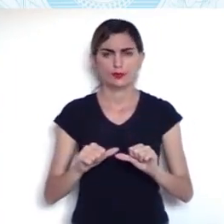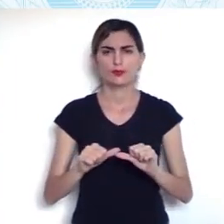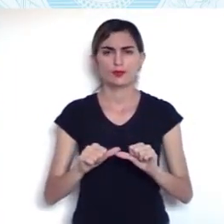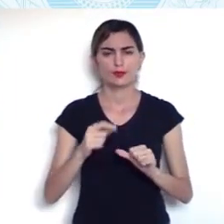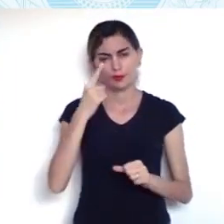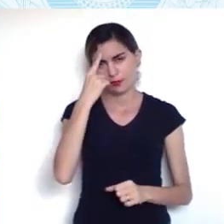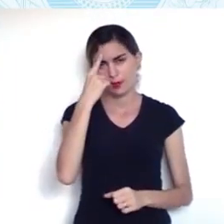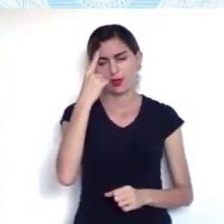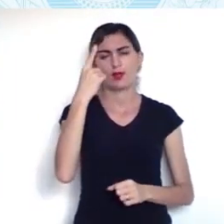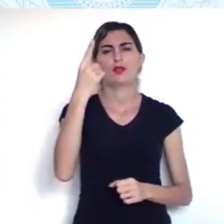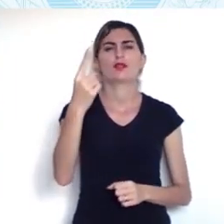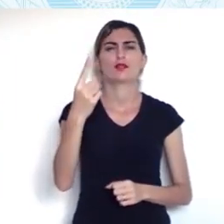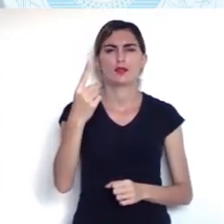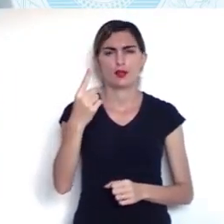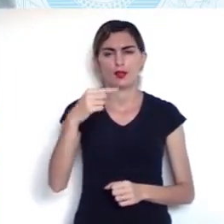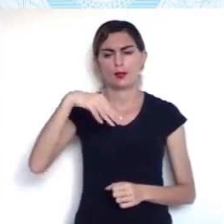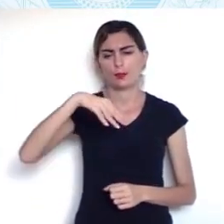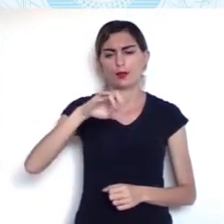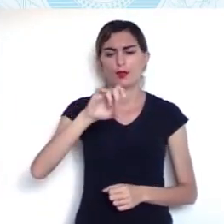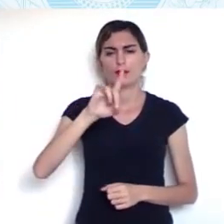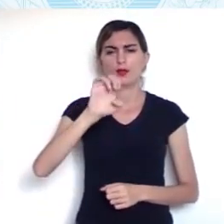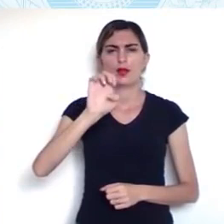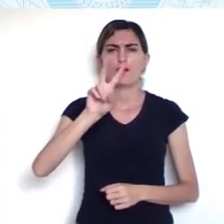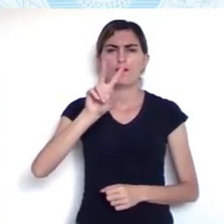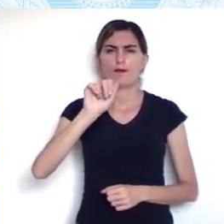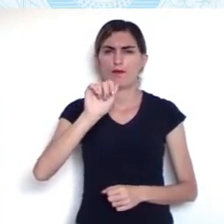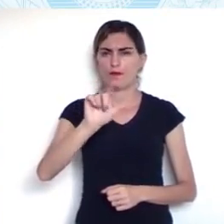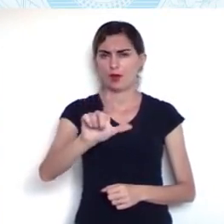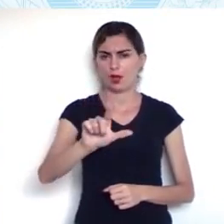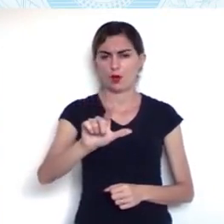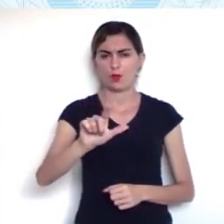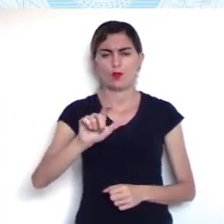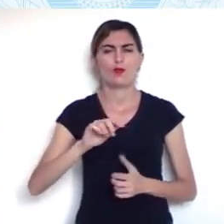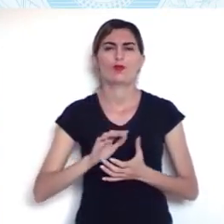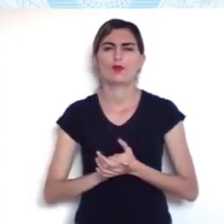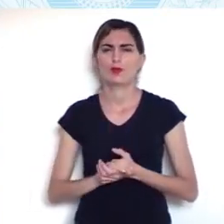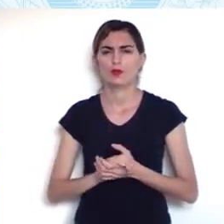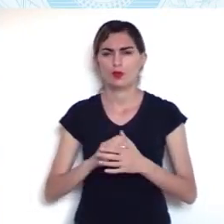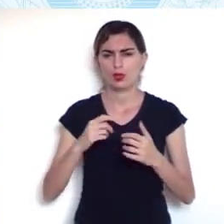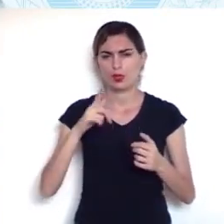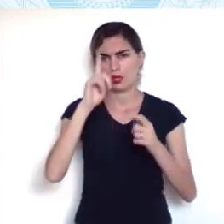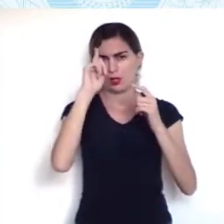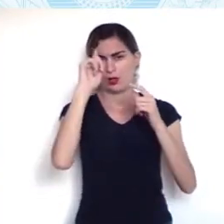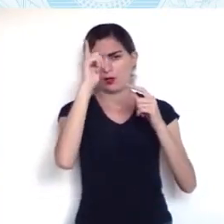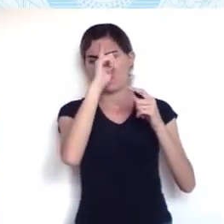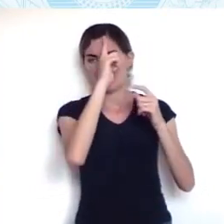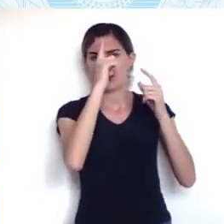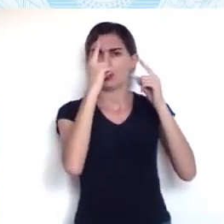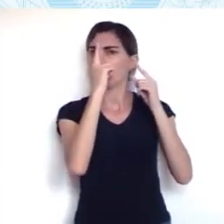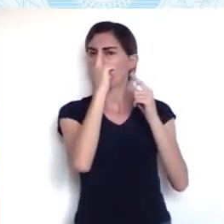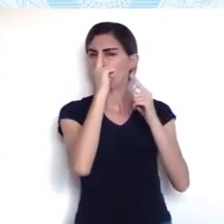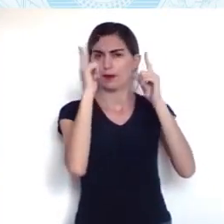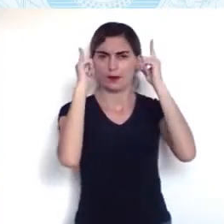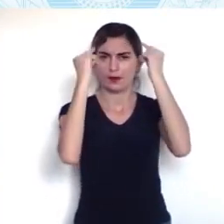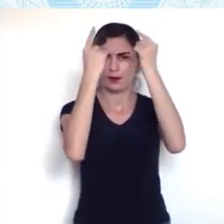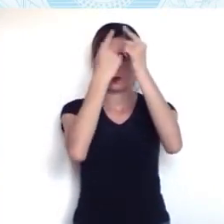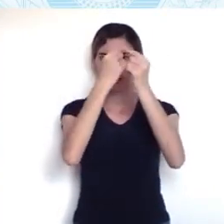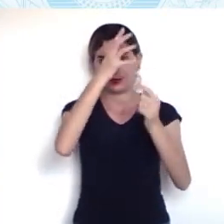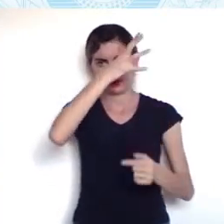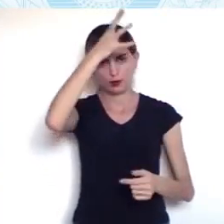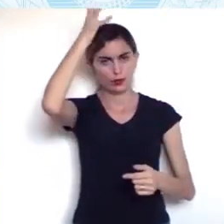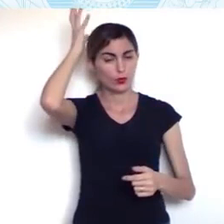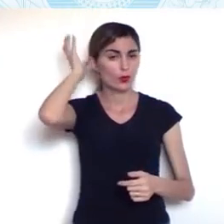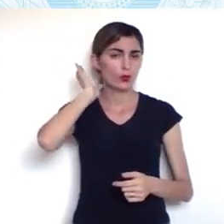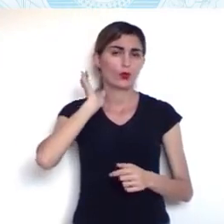rompimento com aquela ideia medieval e apologia ao greco-romano, à cultura